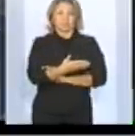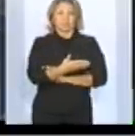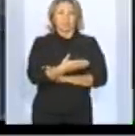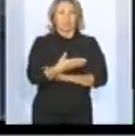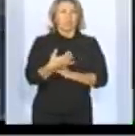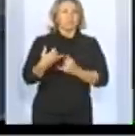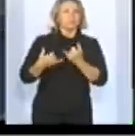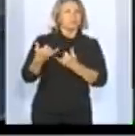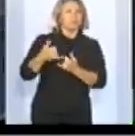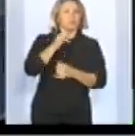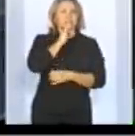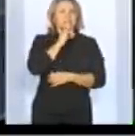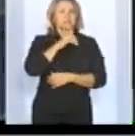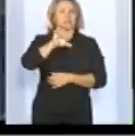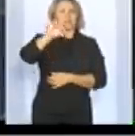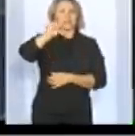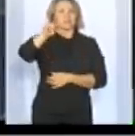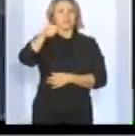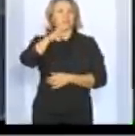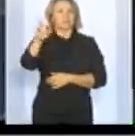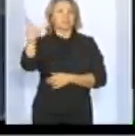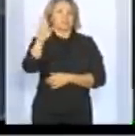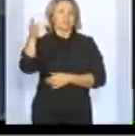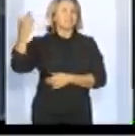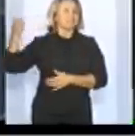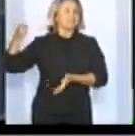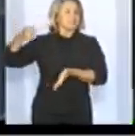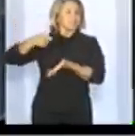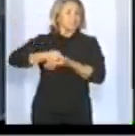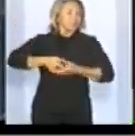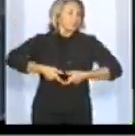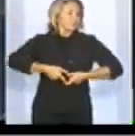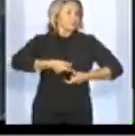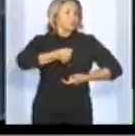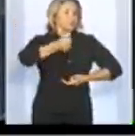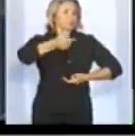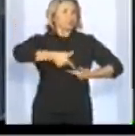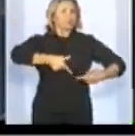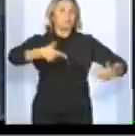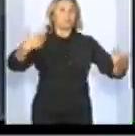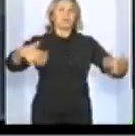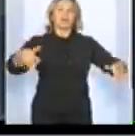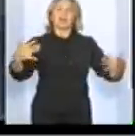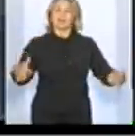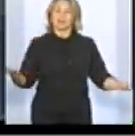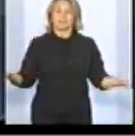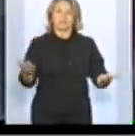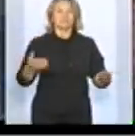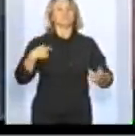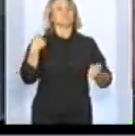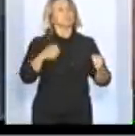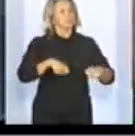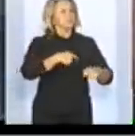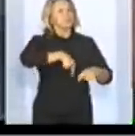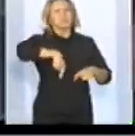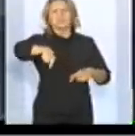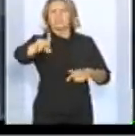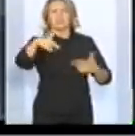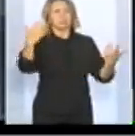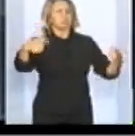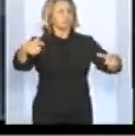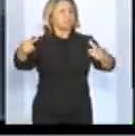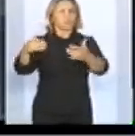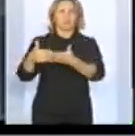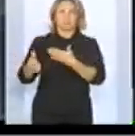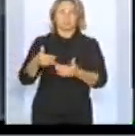a R$ 9.000, quando eles pagaram pequenas fortunas para estar lá, e ele pode cabear aonde ele quiser, ele vai